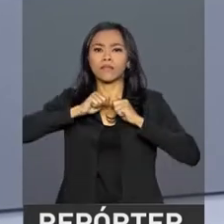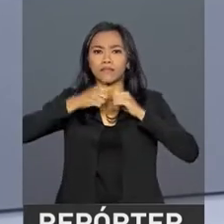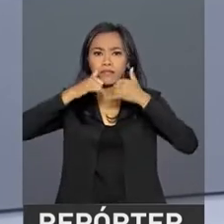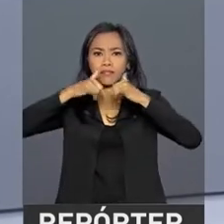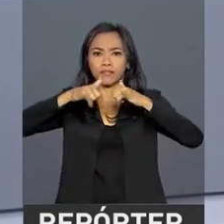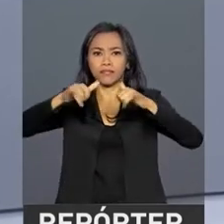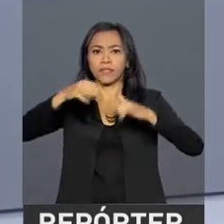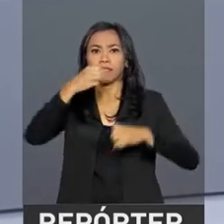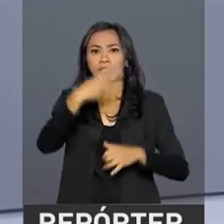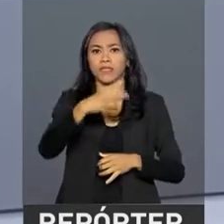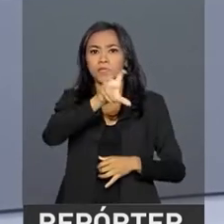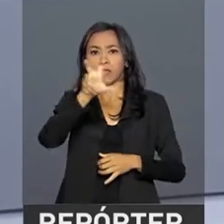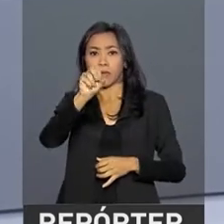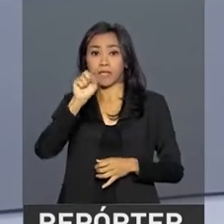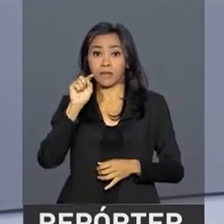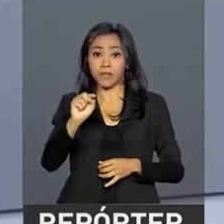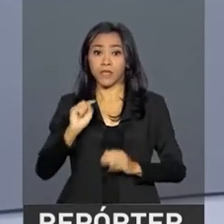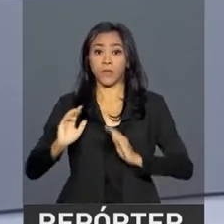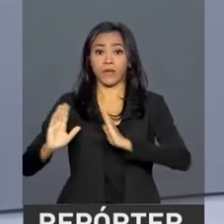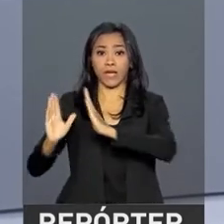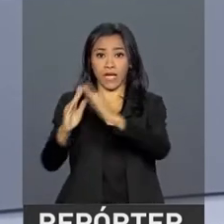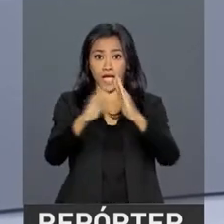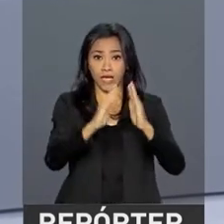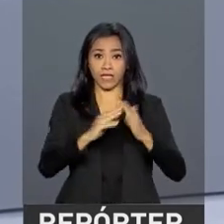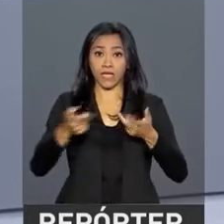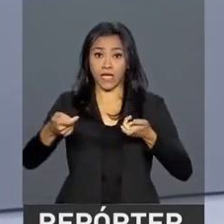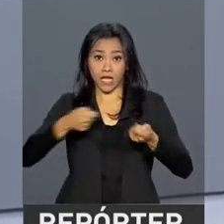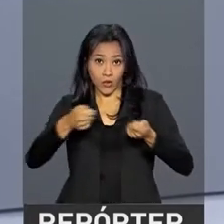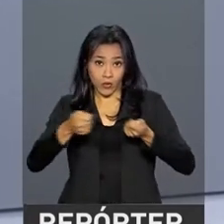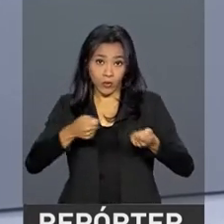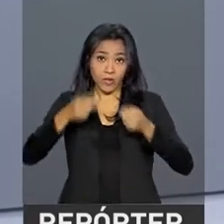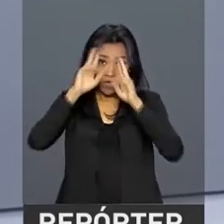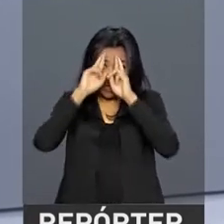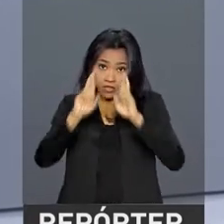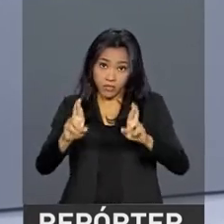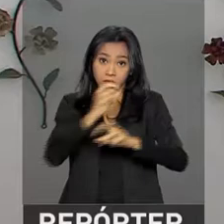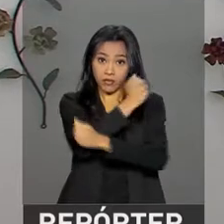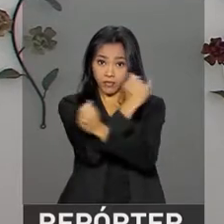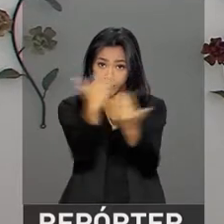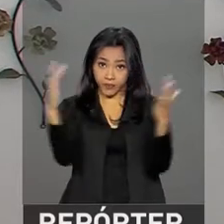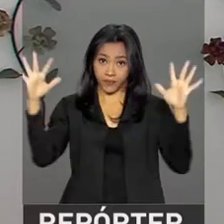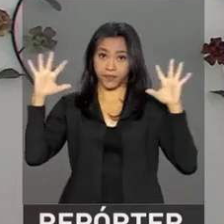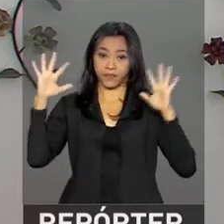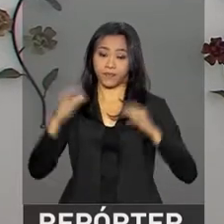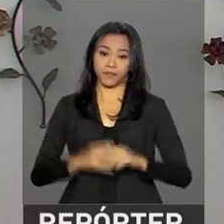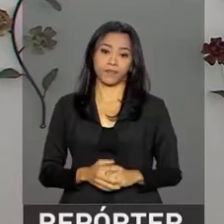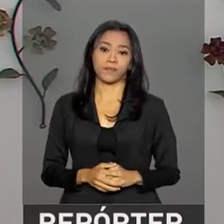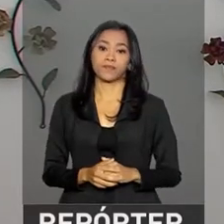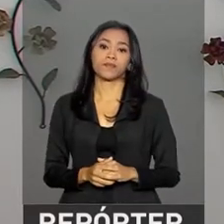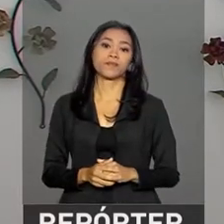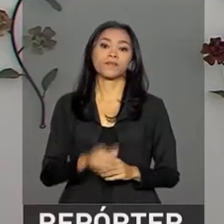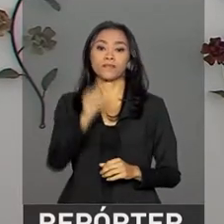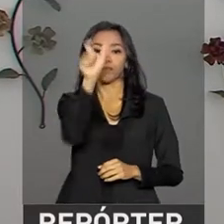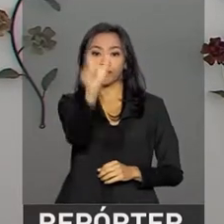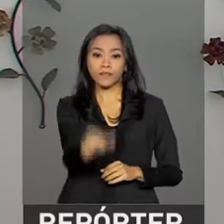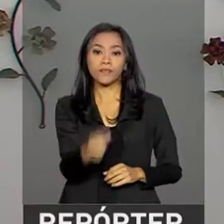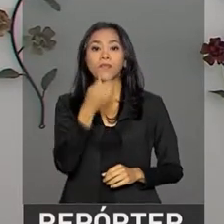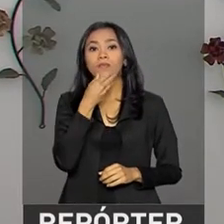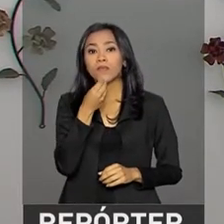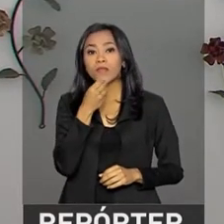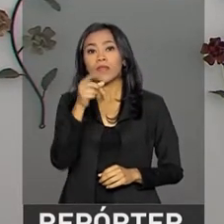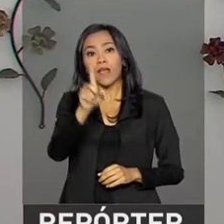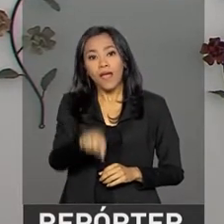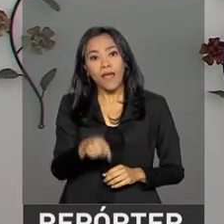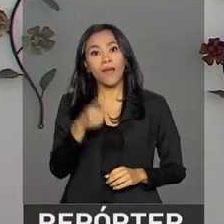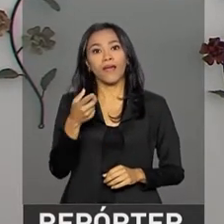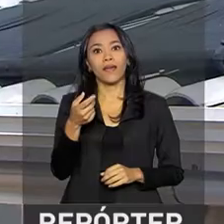acasos e com a economia e respeito ao meio ambiente rafael se considera um grande consumidor